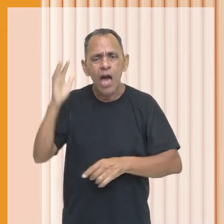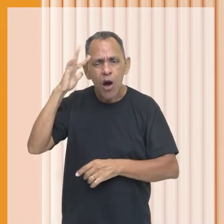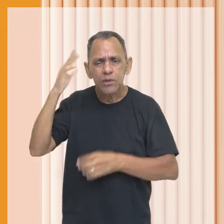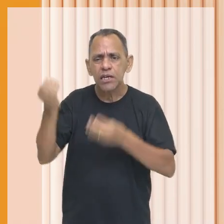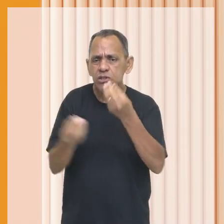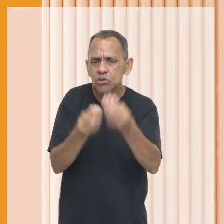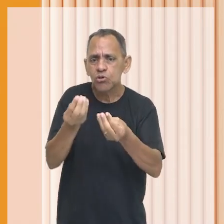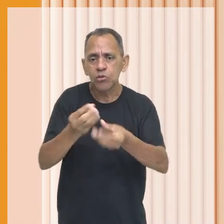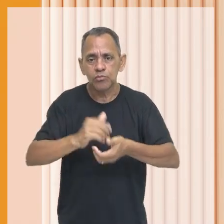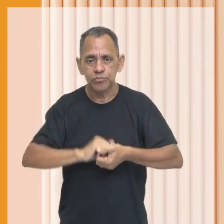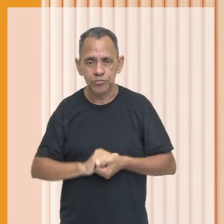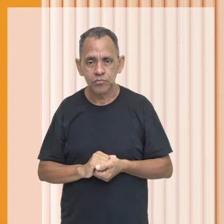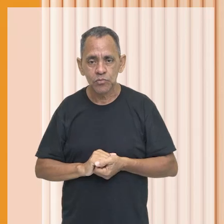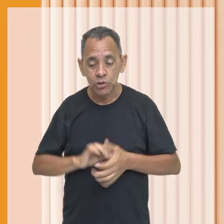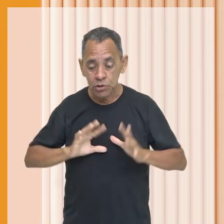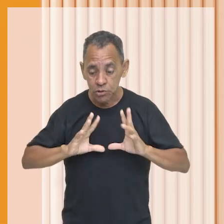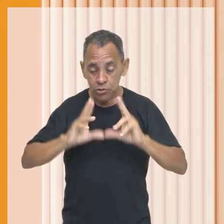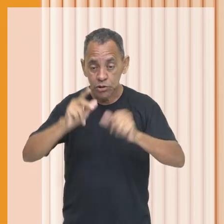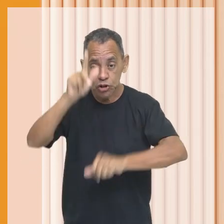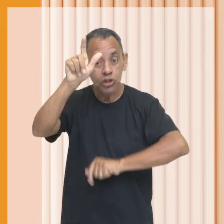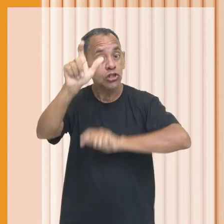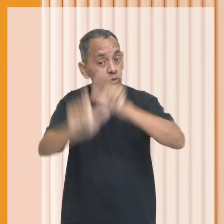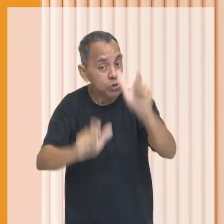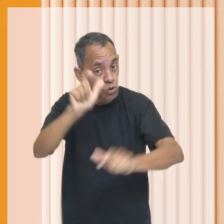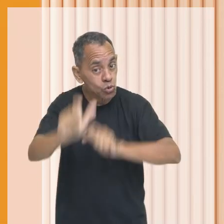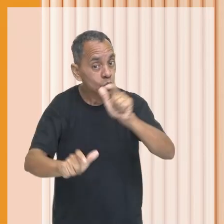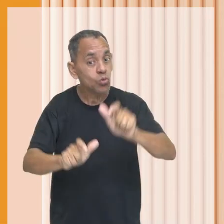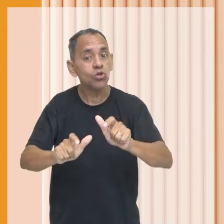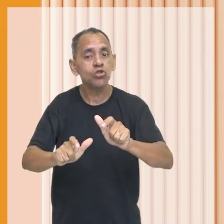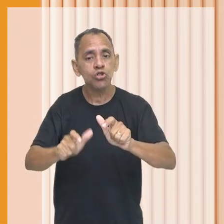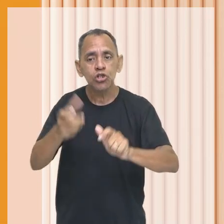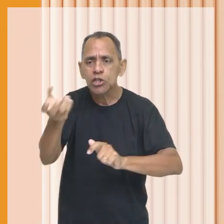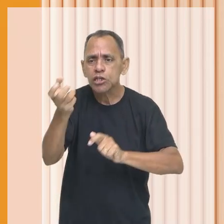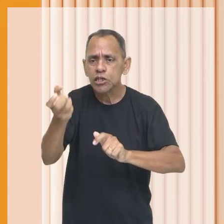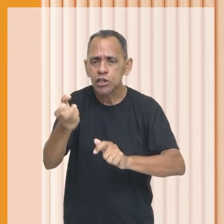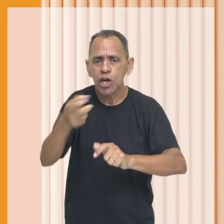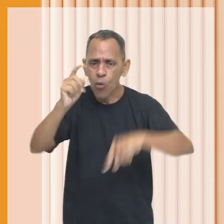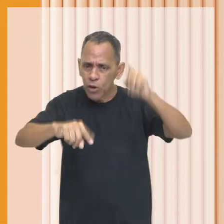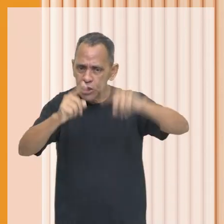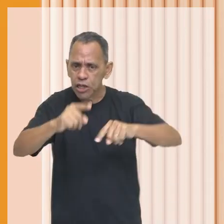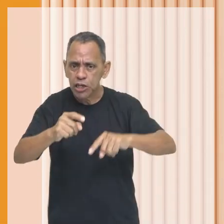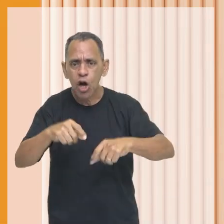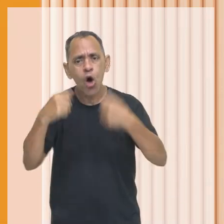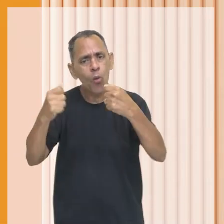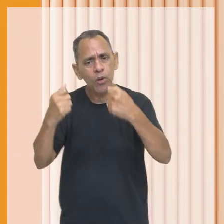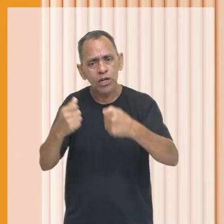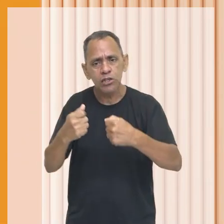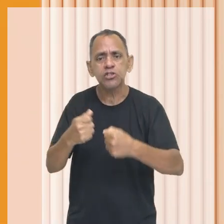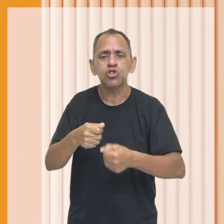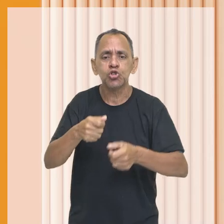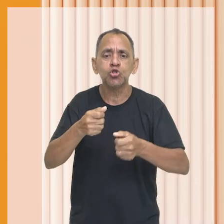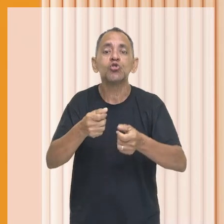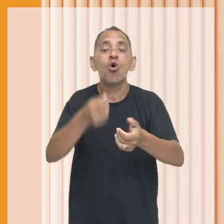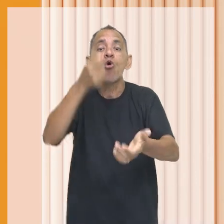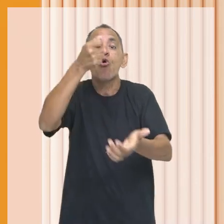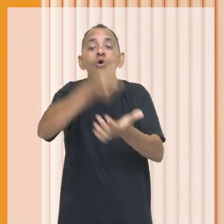o que vai acontecer? Todas as pessoas que querem esse produto vão ter que comprar com você. E aí você pode fazer livremente o preço que você quer, cobrar mais caro ou mais